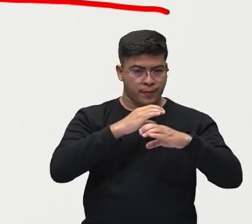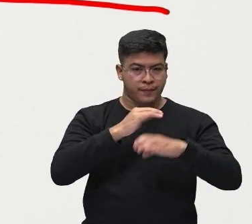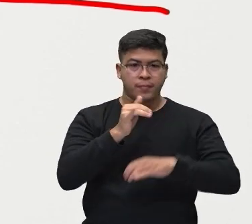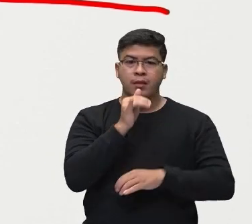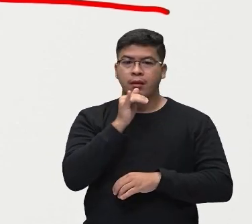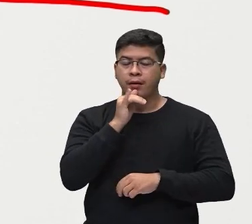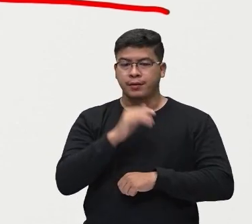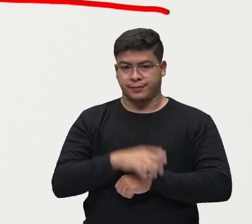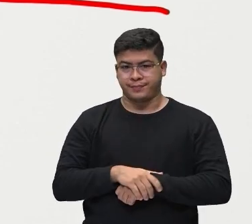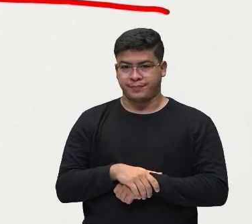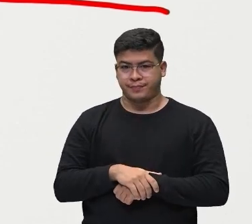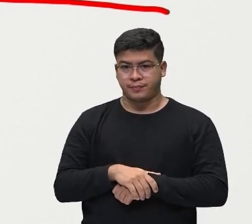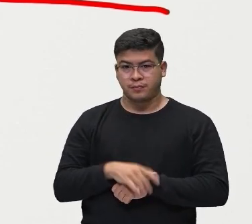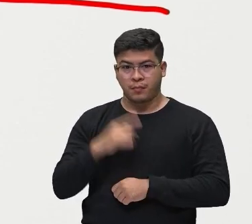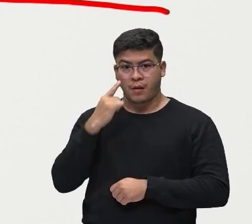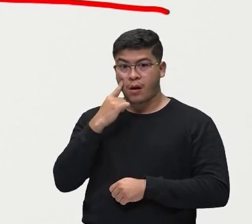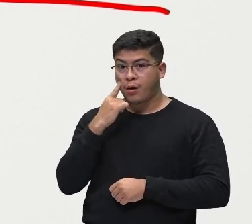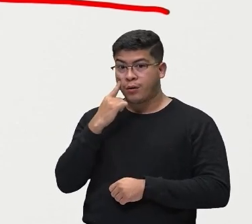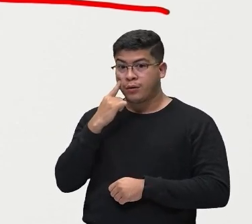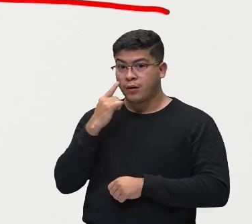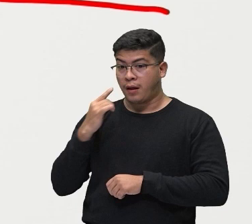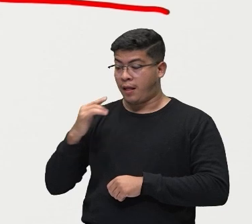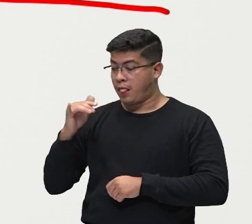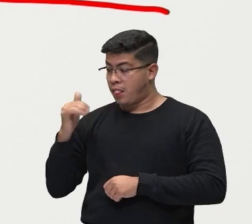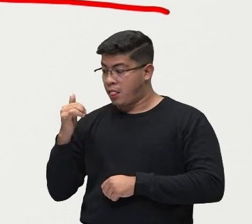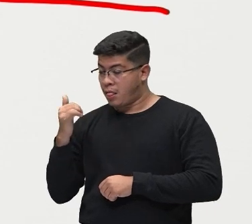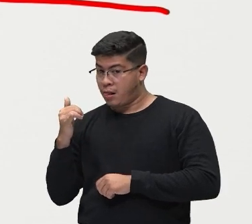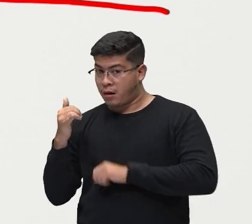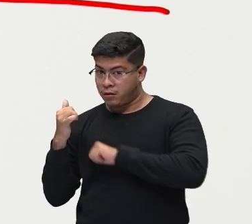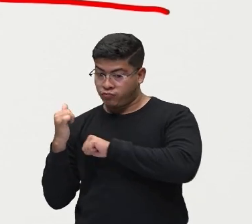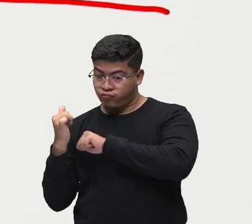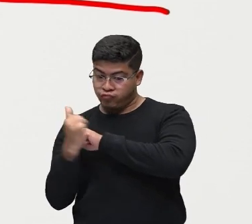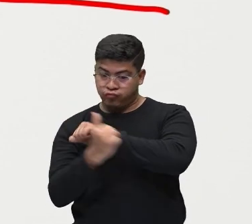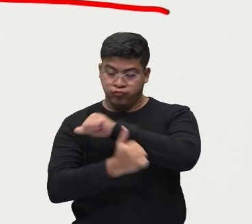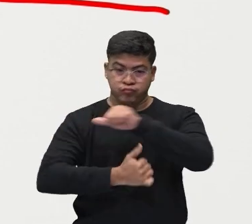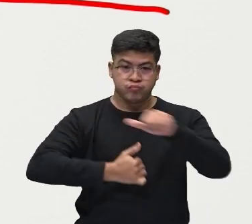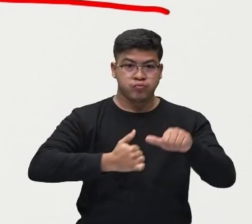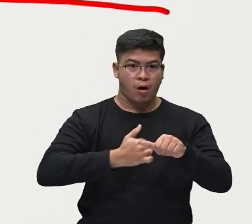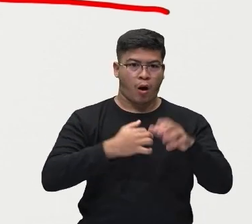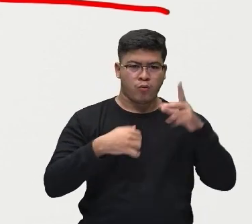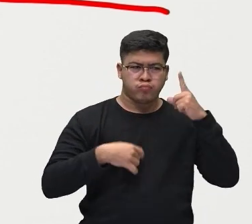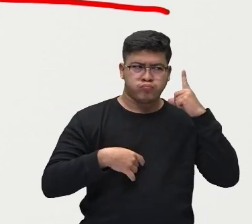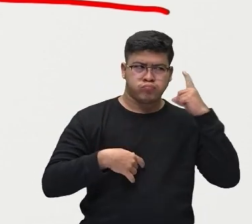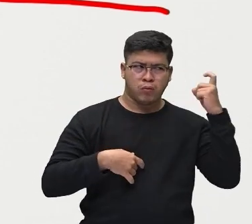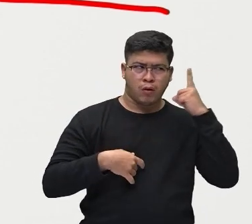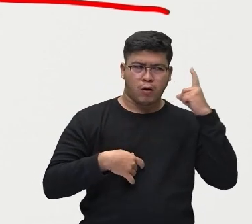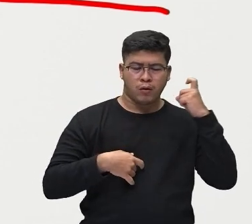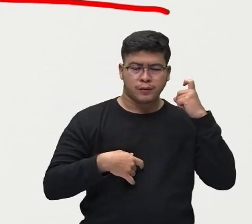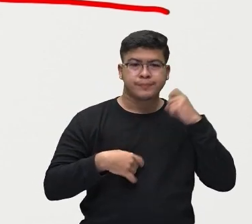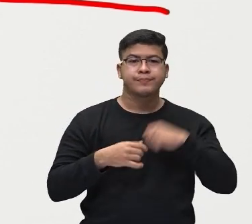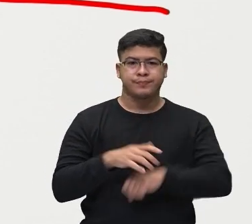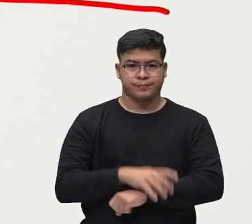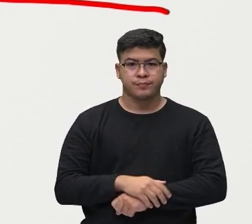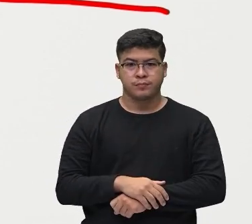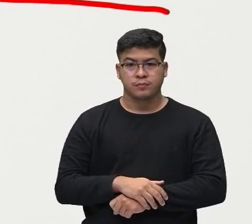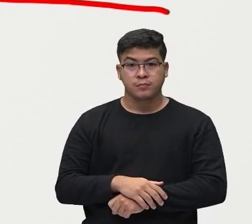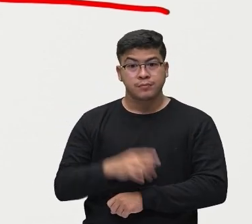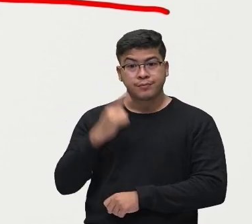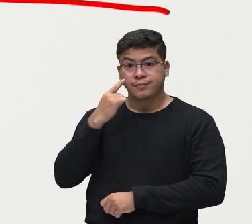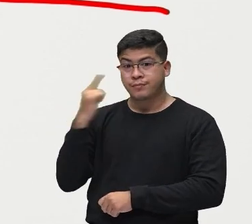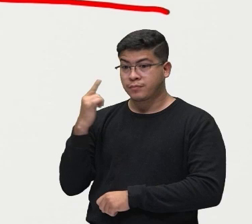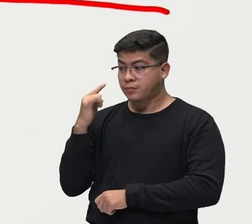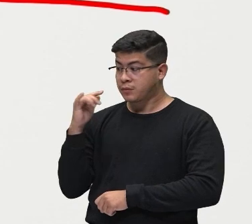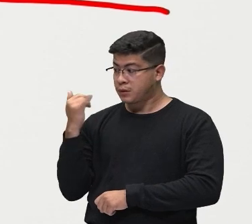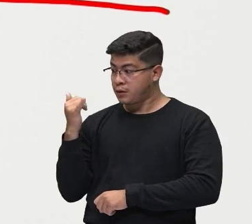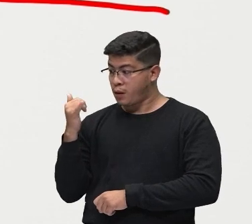em energia sonora. O ventilador transforma a